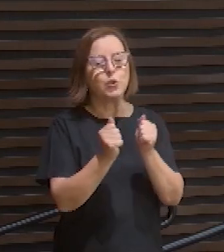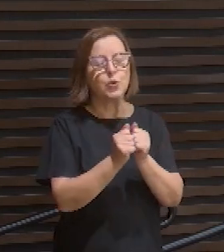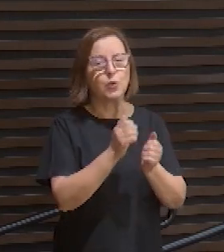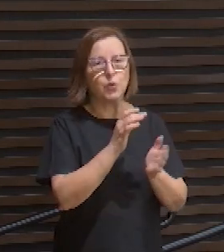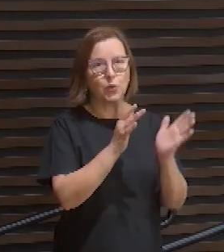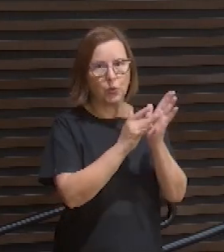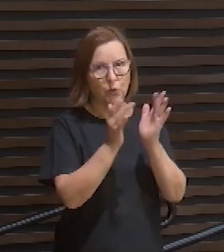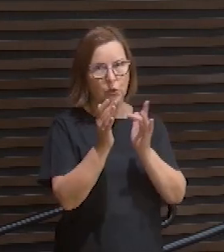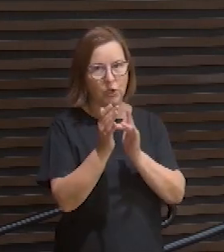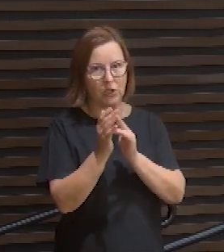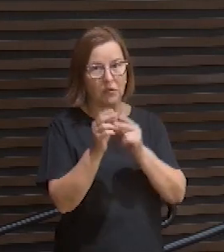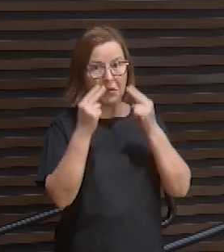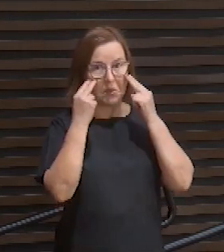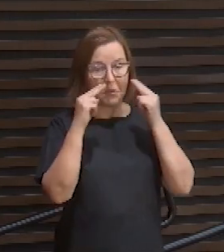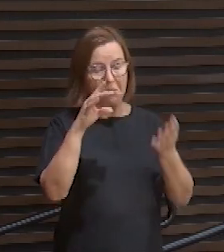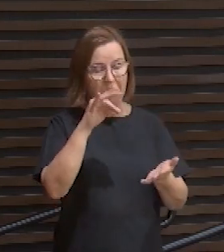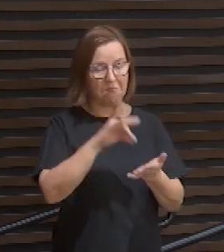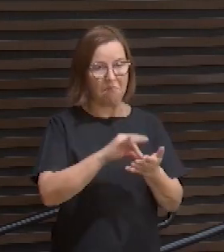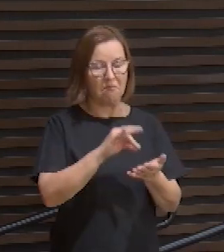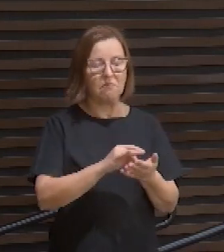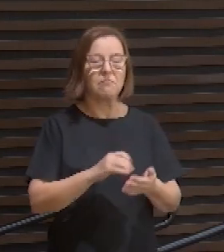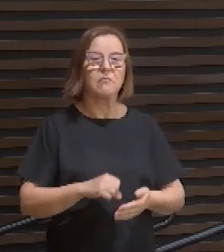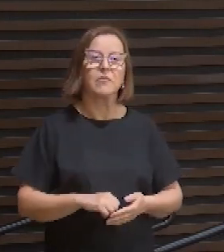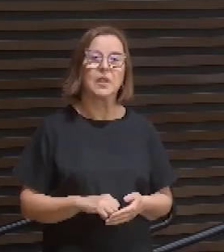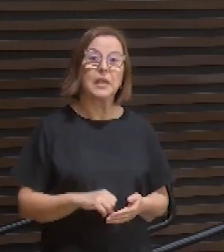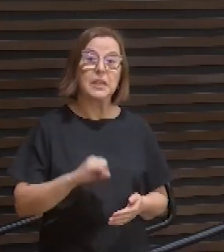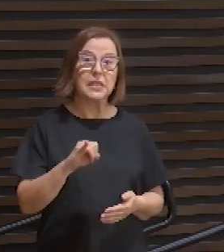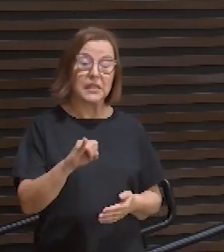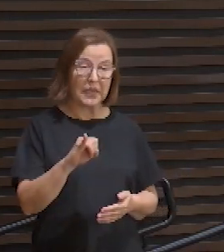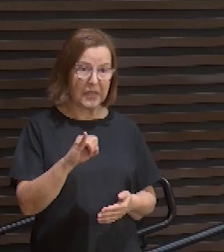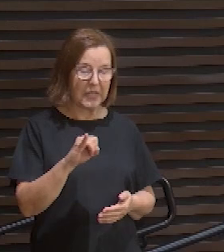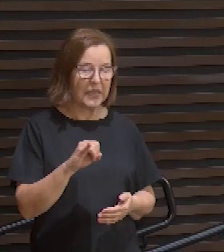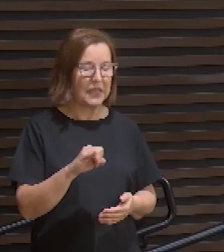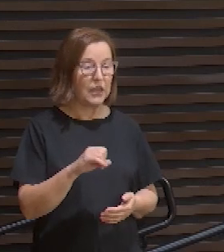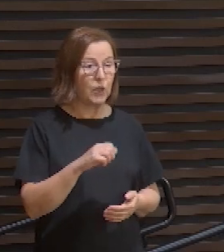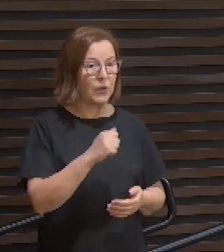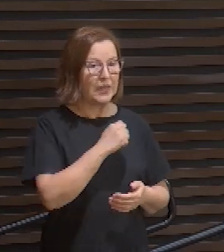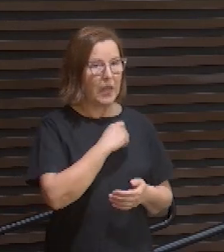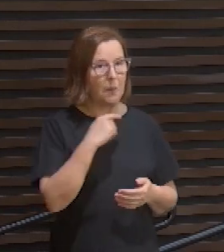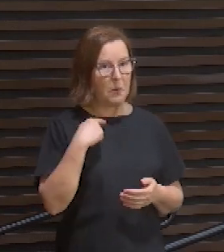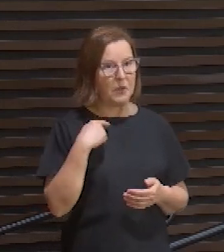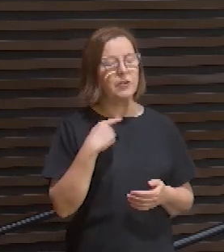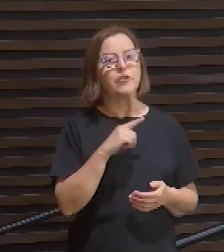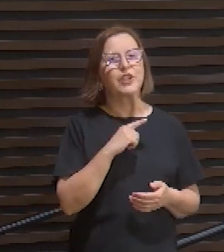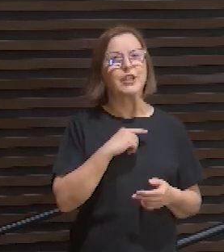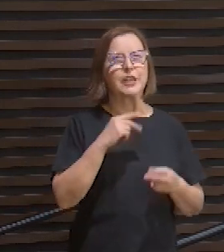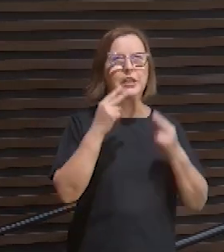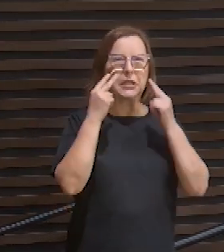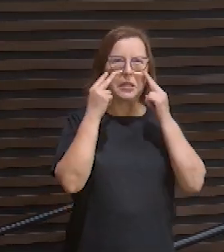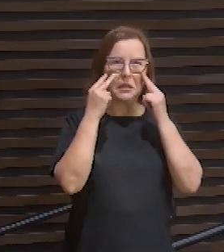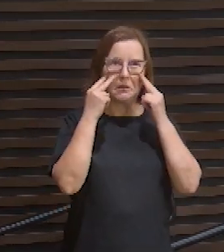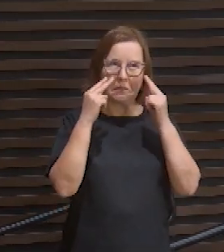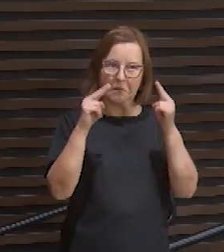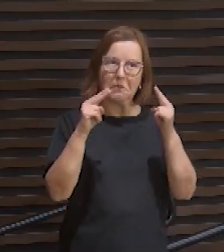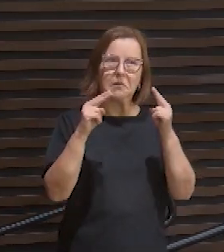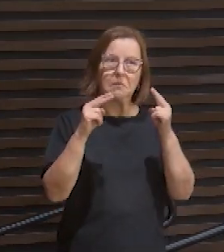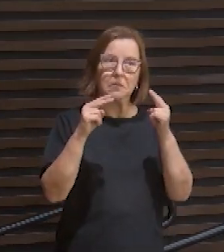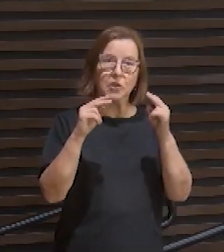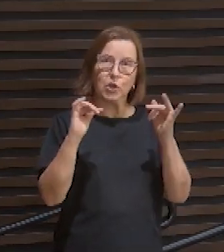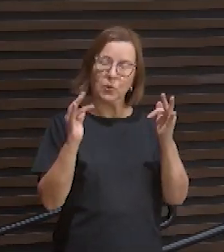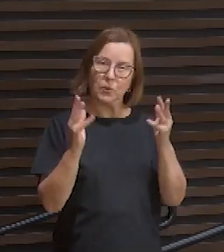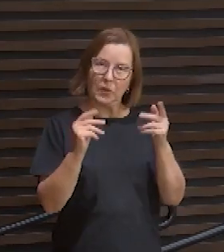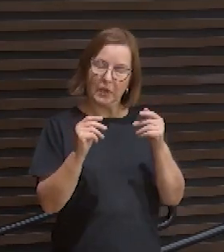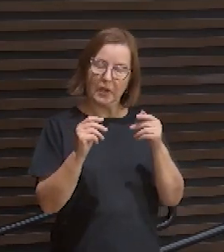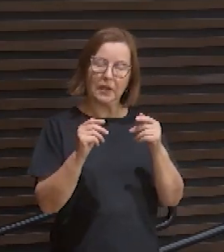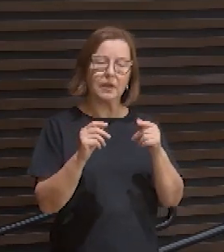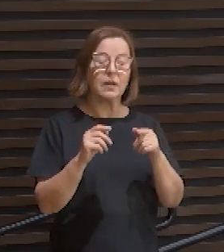fidedigno. Se nos apóstolos nós tínhamos um testemunho de qualidade, aqui nós temos um testemunho de quantidade, porque Jesus apareceu para